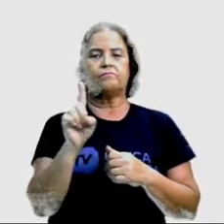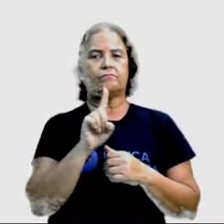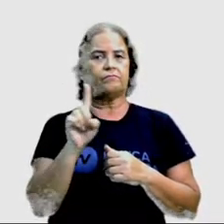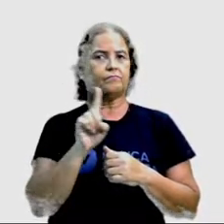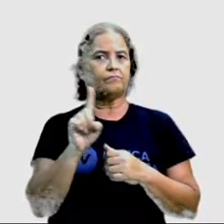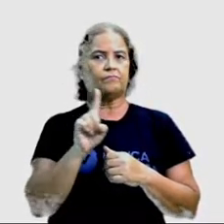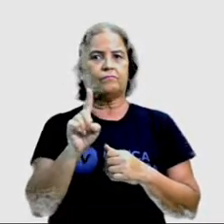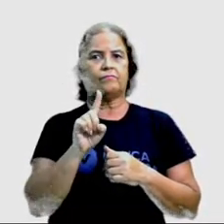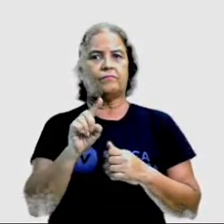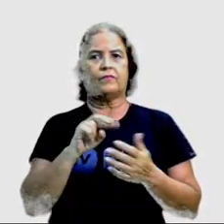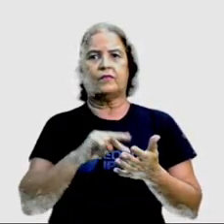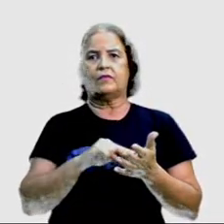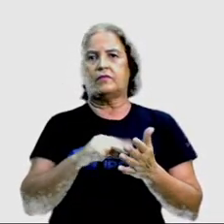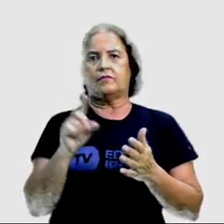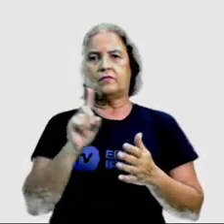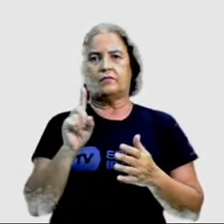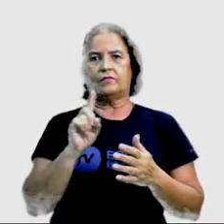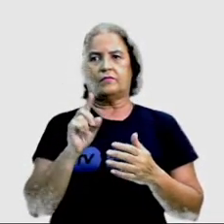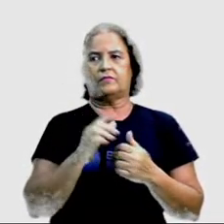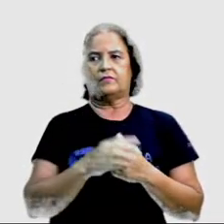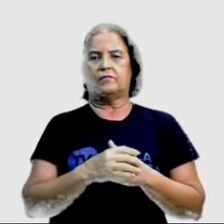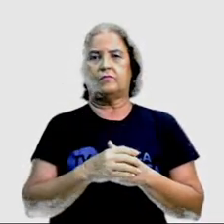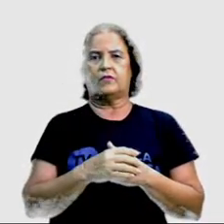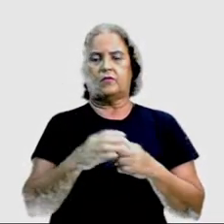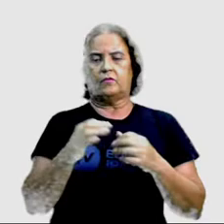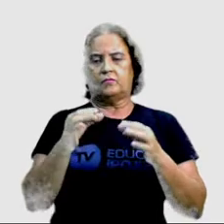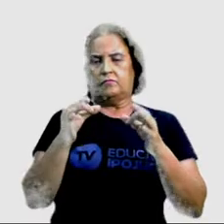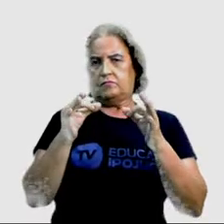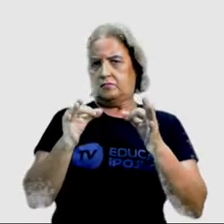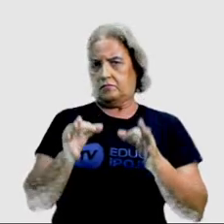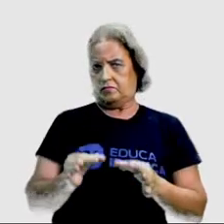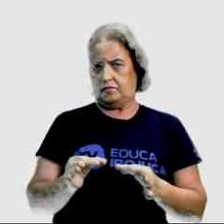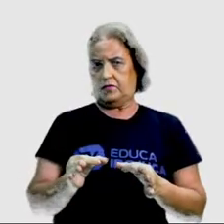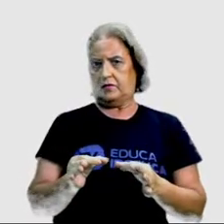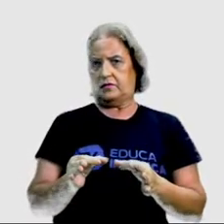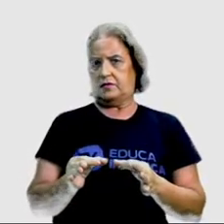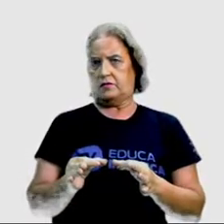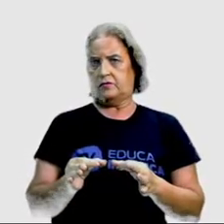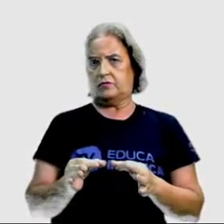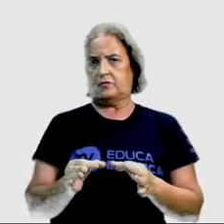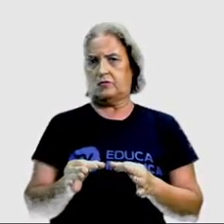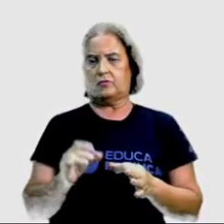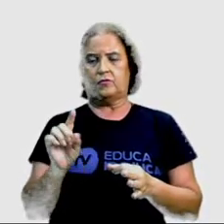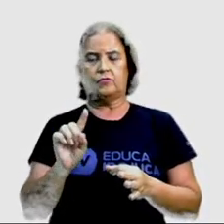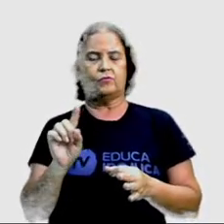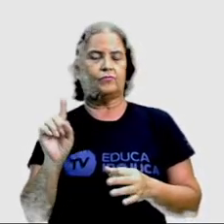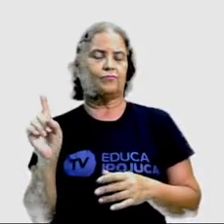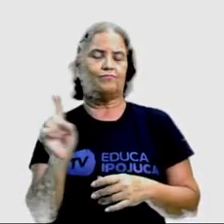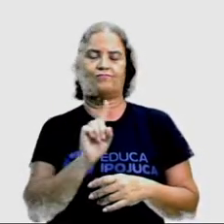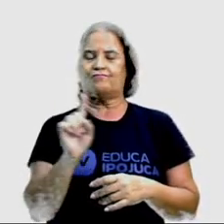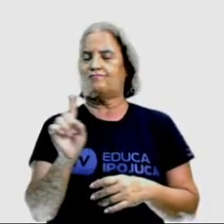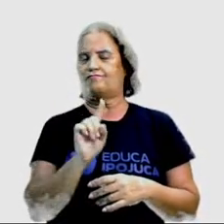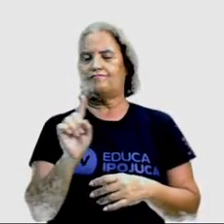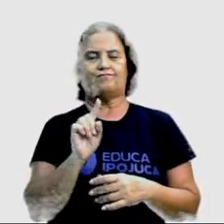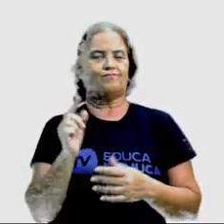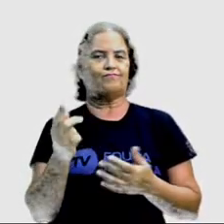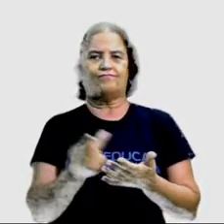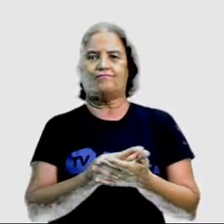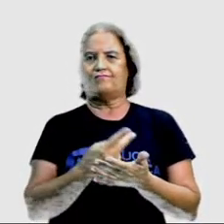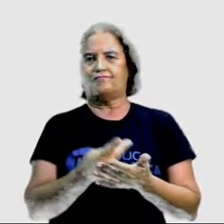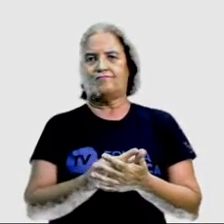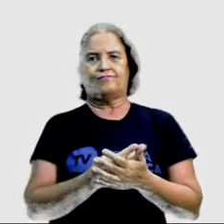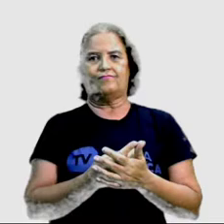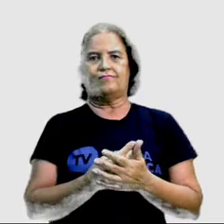aqui a palavra correct para correto e incorrect para incorreto, o que não é